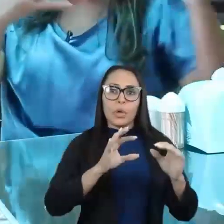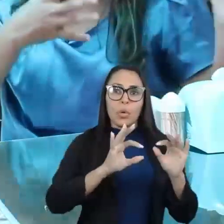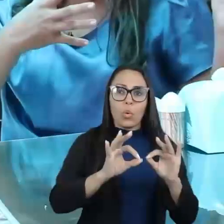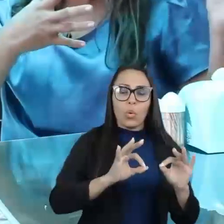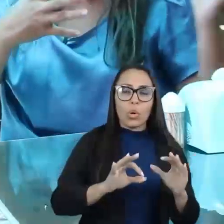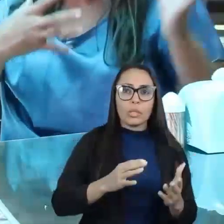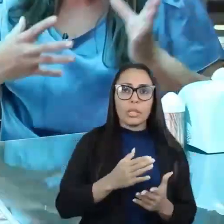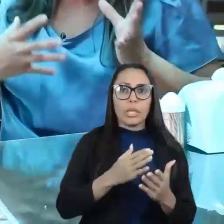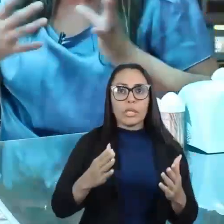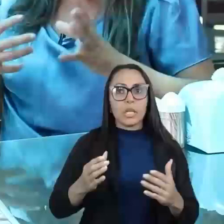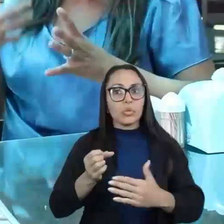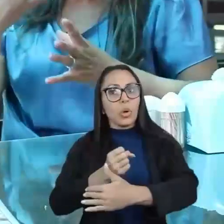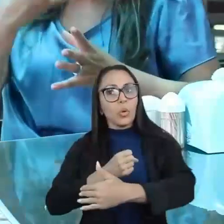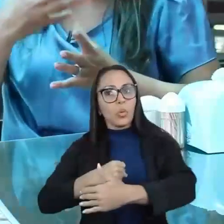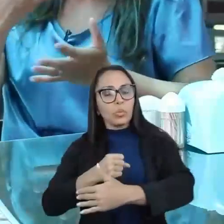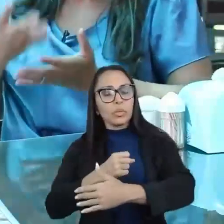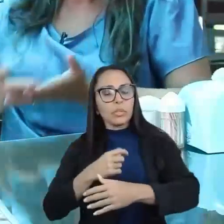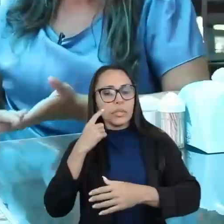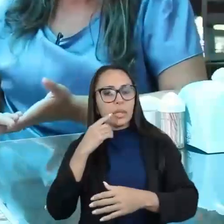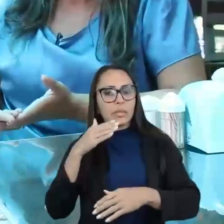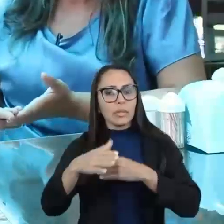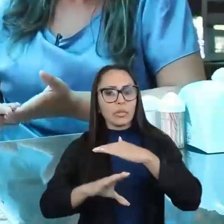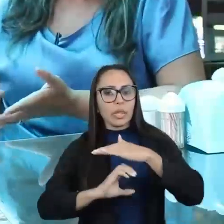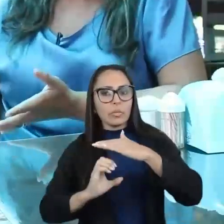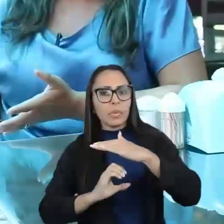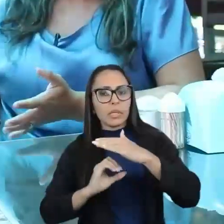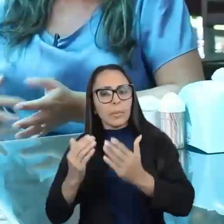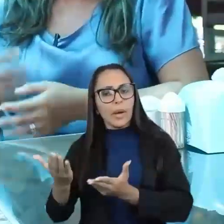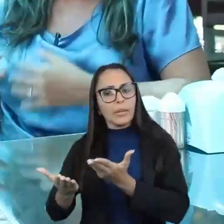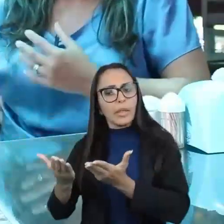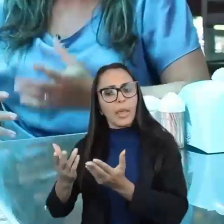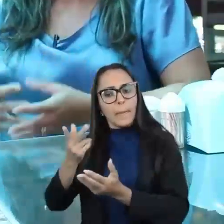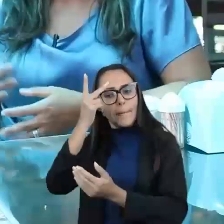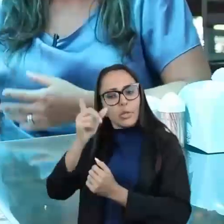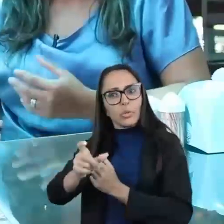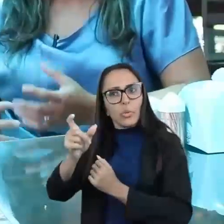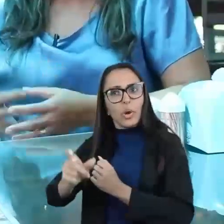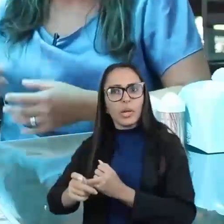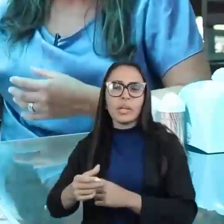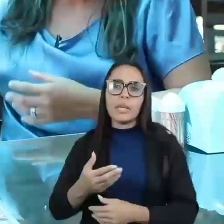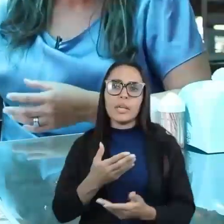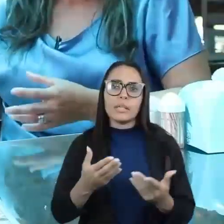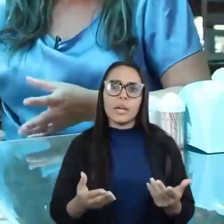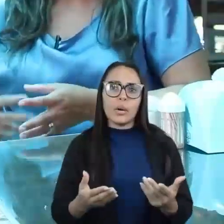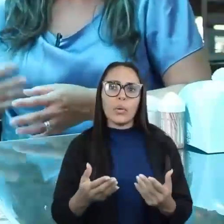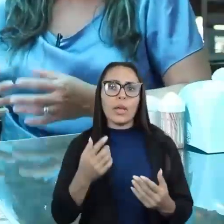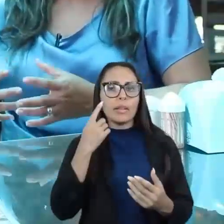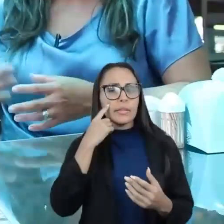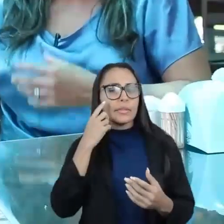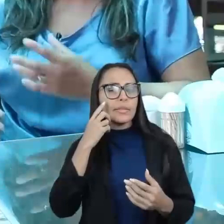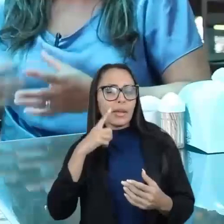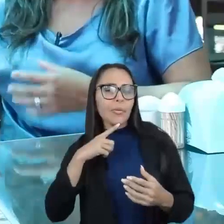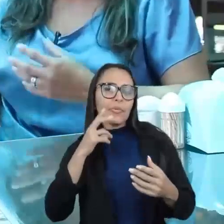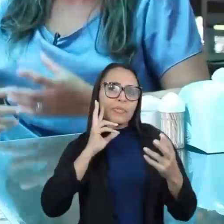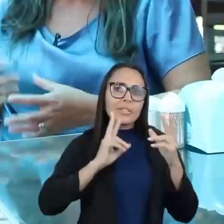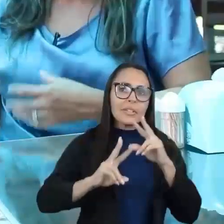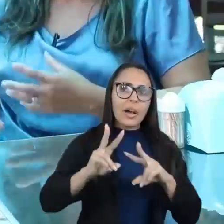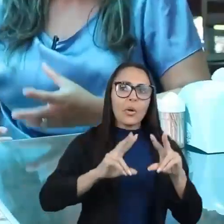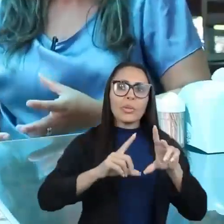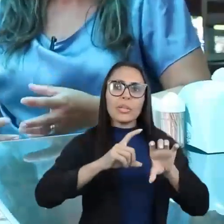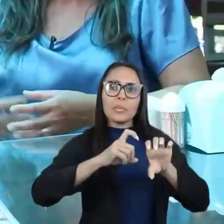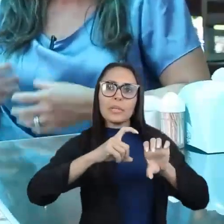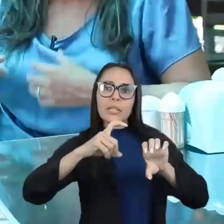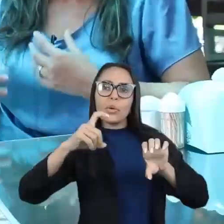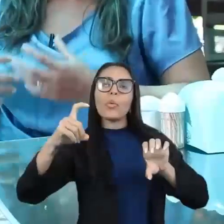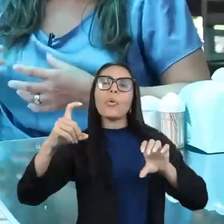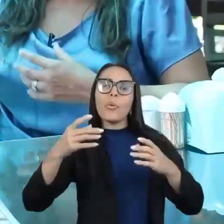cozinha dentro da empresa para atender esse outro público, né? Então veja que a todo tempo o Tiago ele tem essa visão, né? Esse empreendedorismo